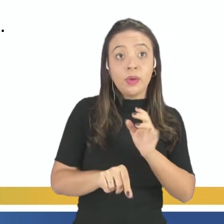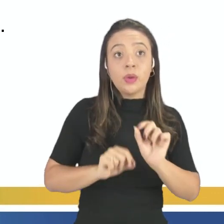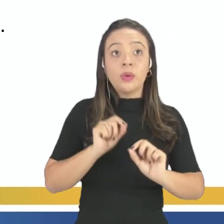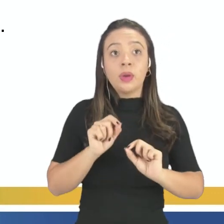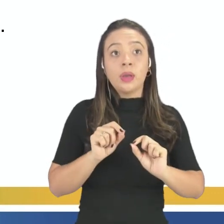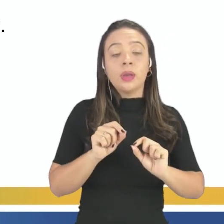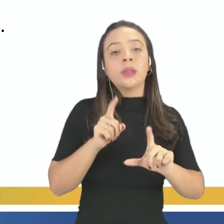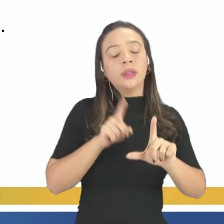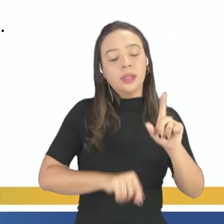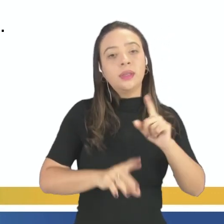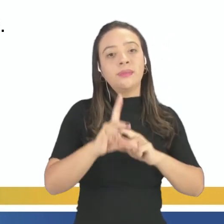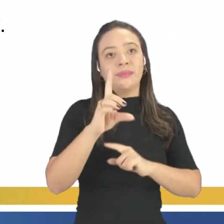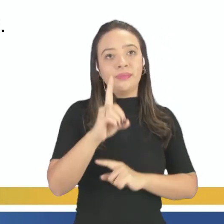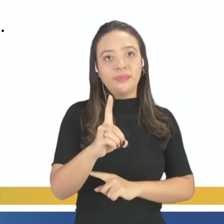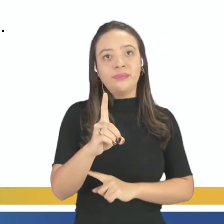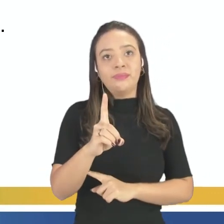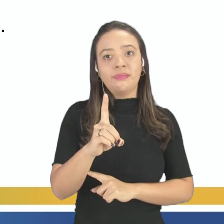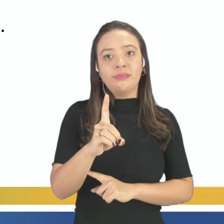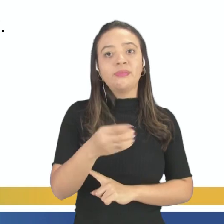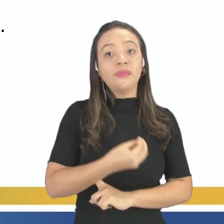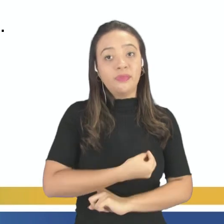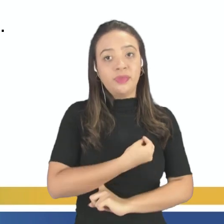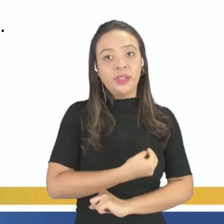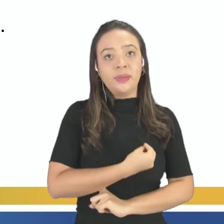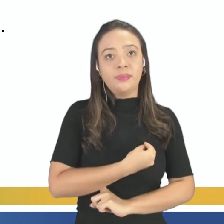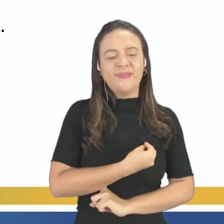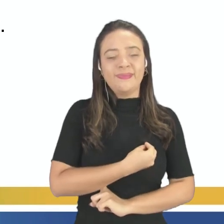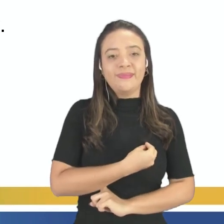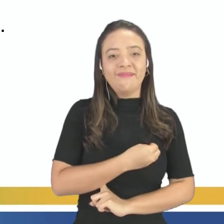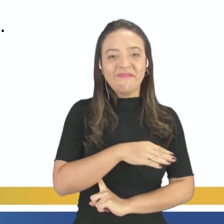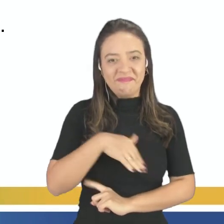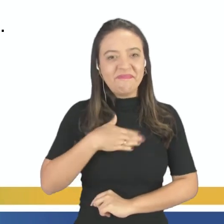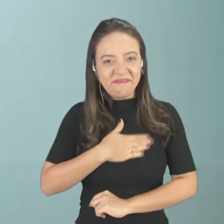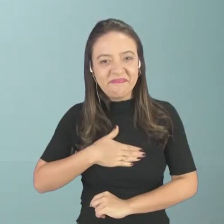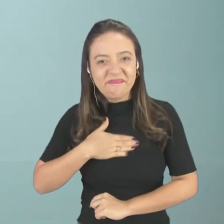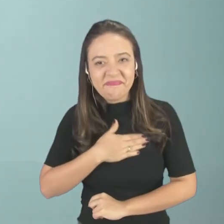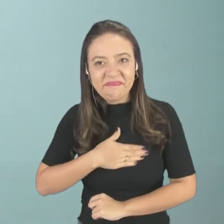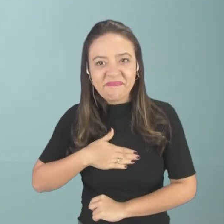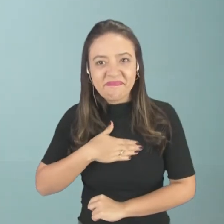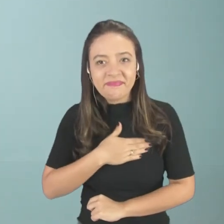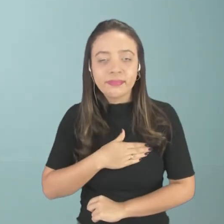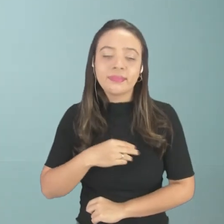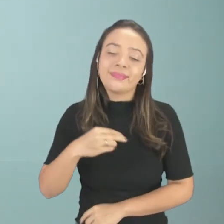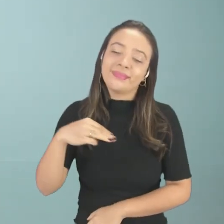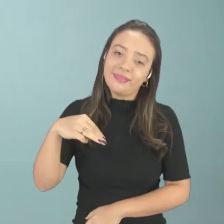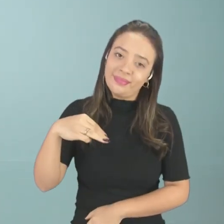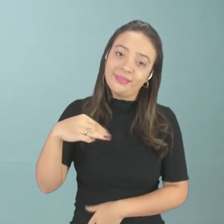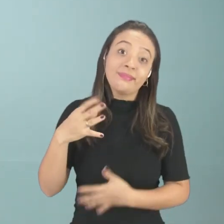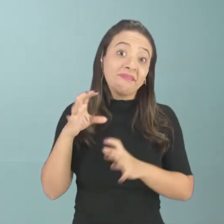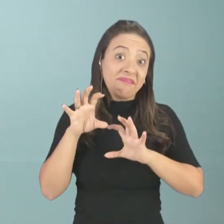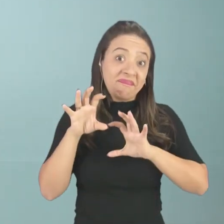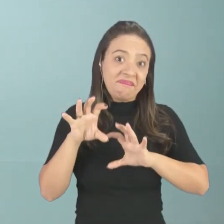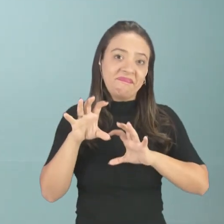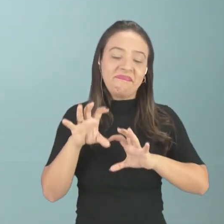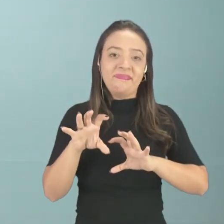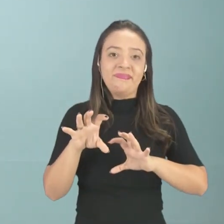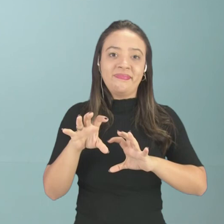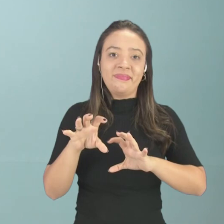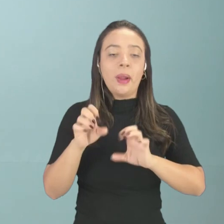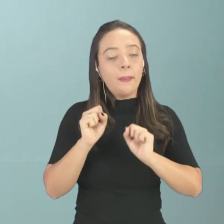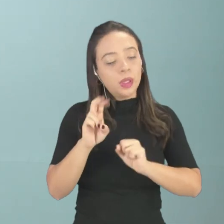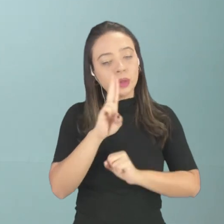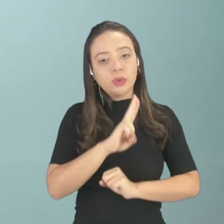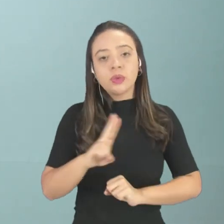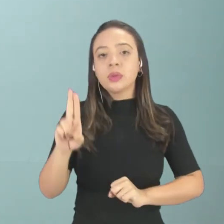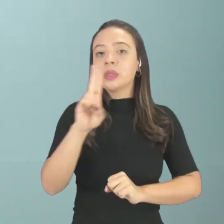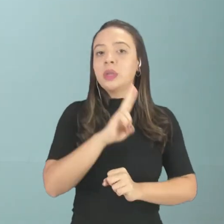alternativa D, vida. Gostaram, gente? A matemática é assim. Nós podemos utilizar